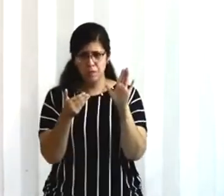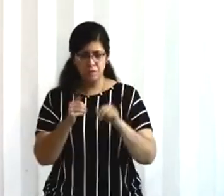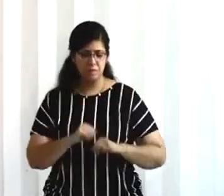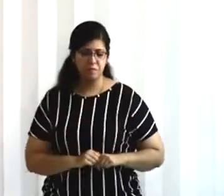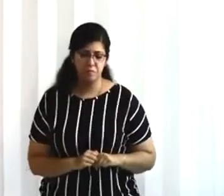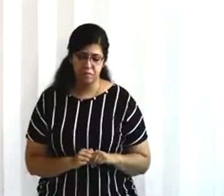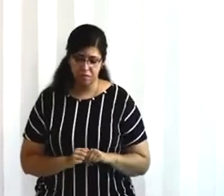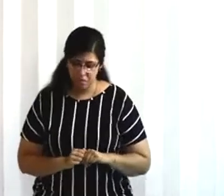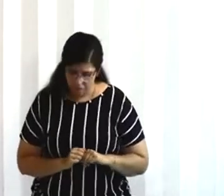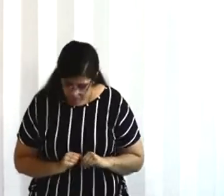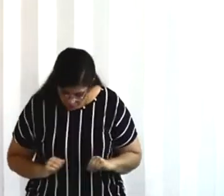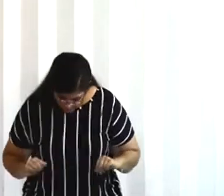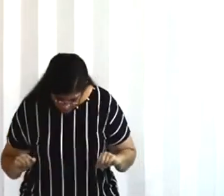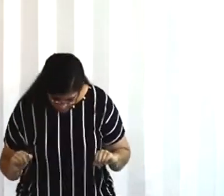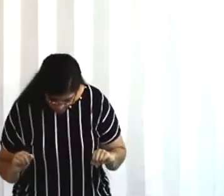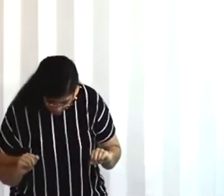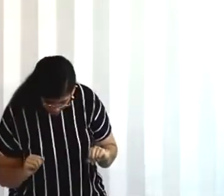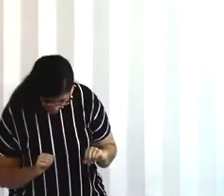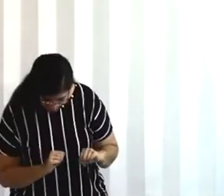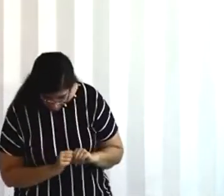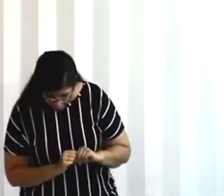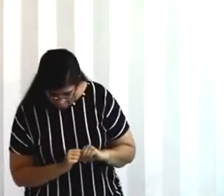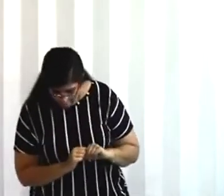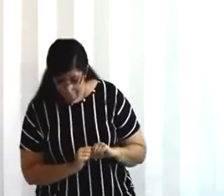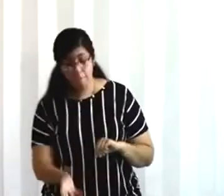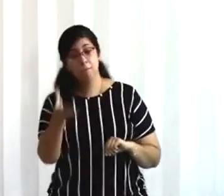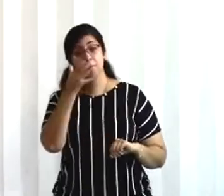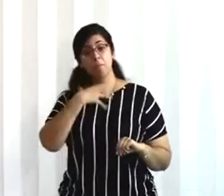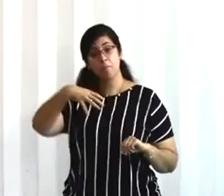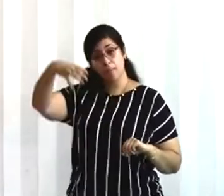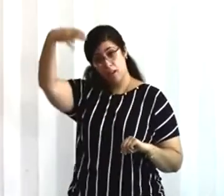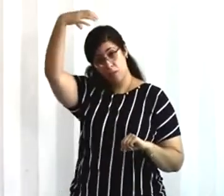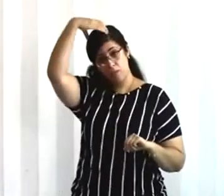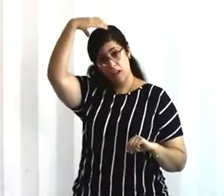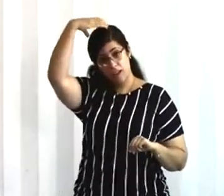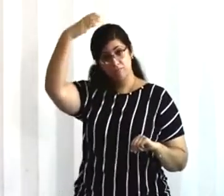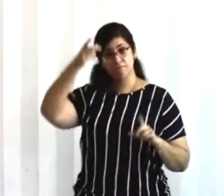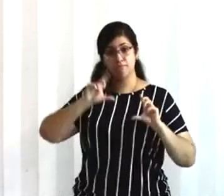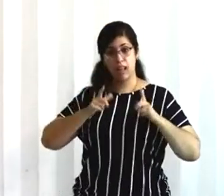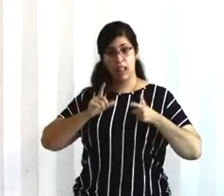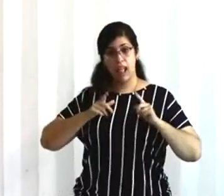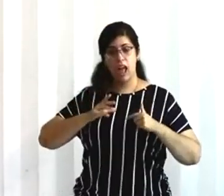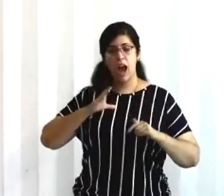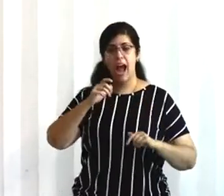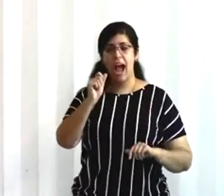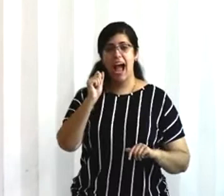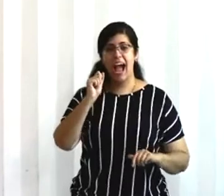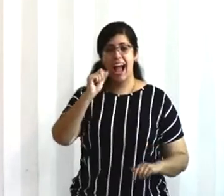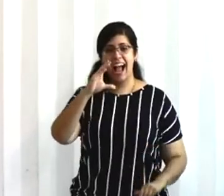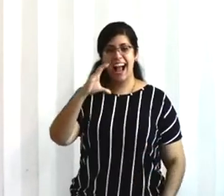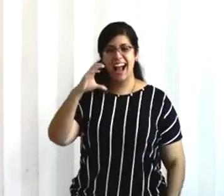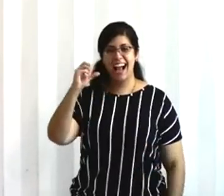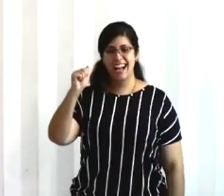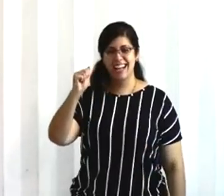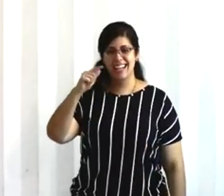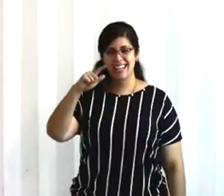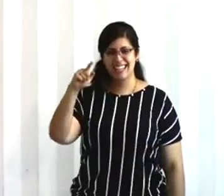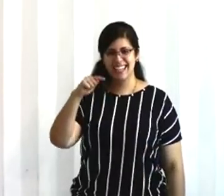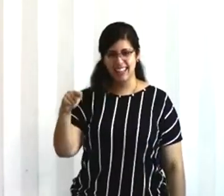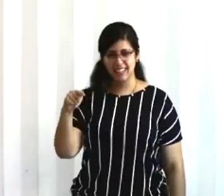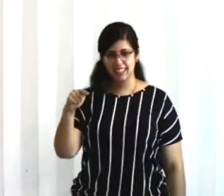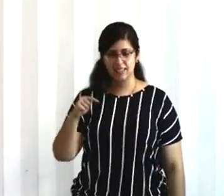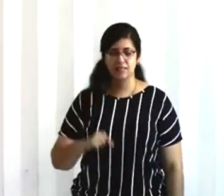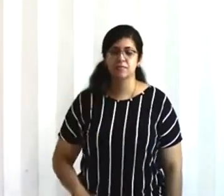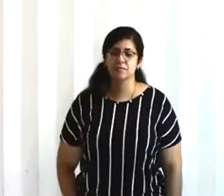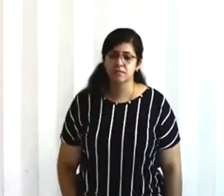O rei presente aqui é o rei Acás. Do capítulo 7 ao capítulo 11, o profeta